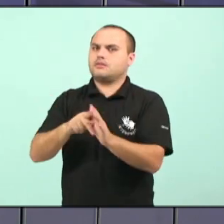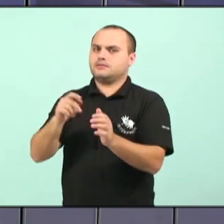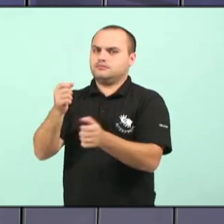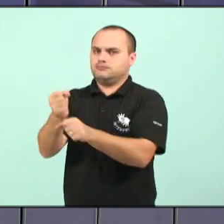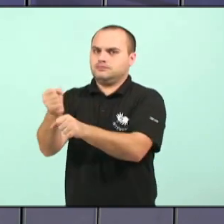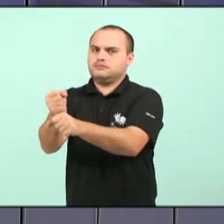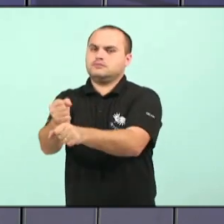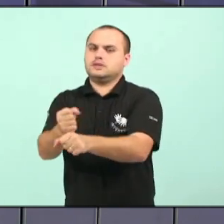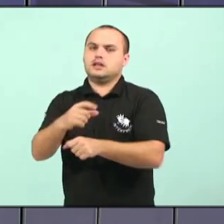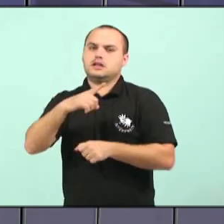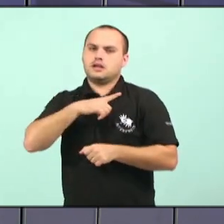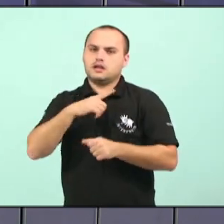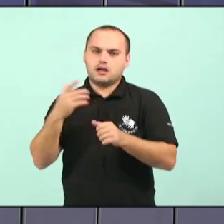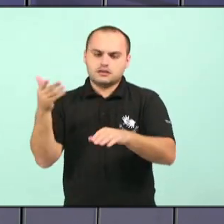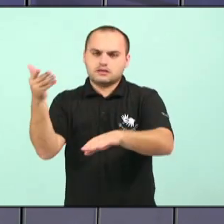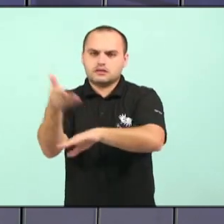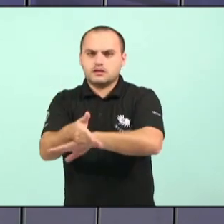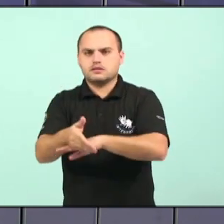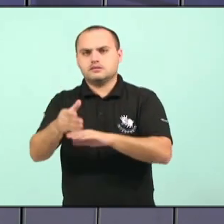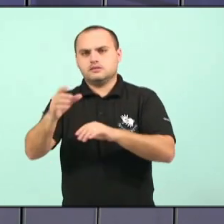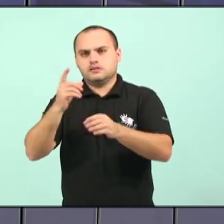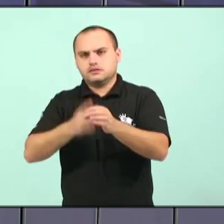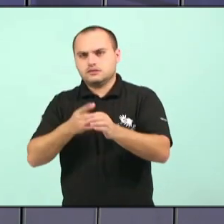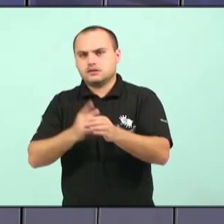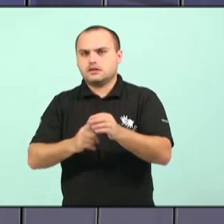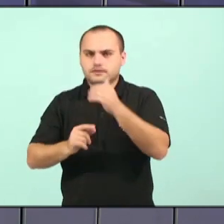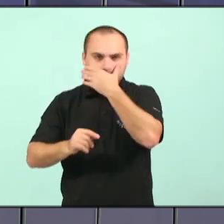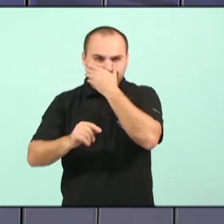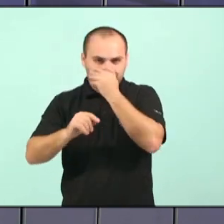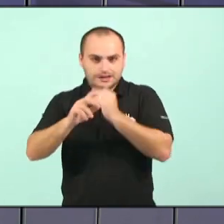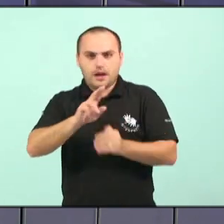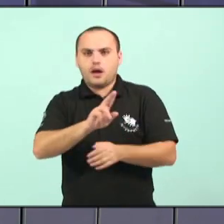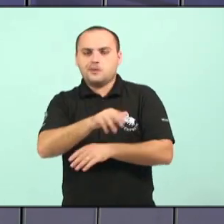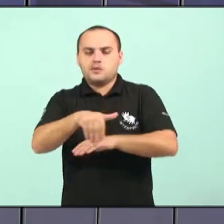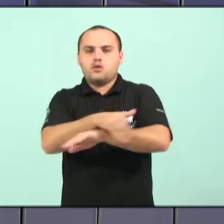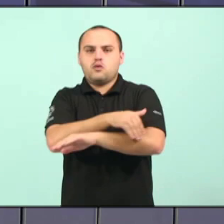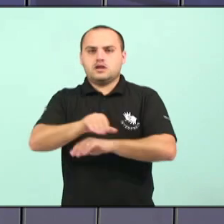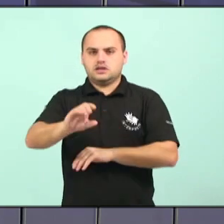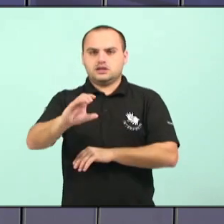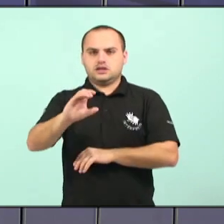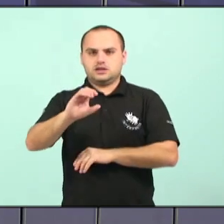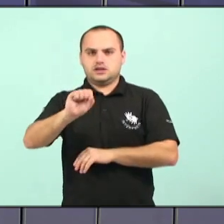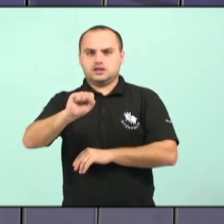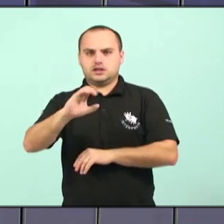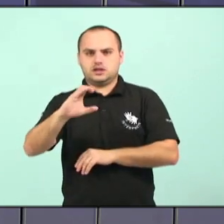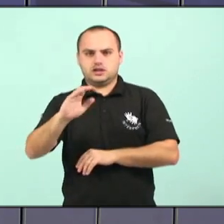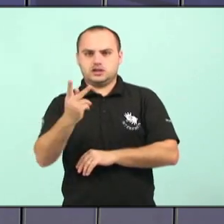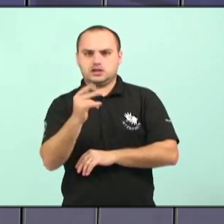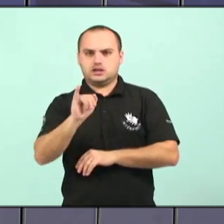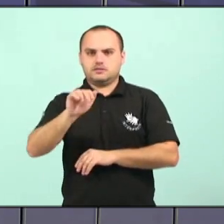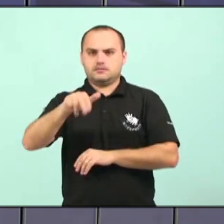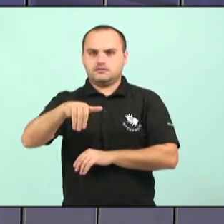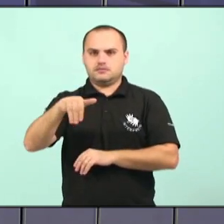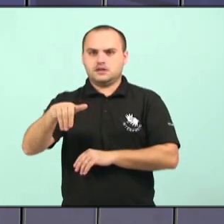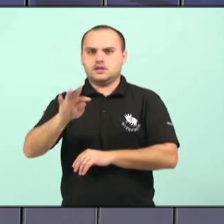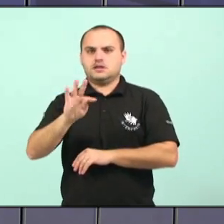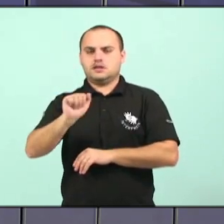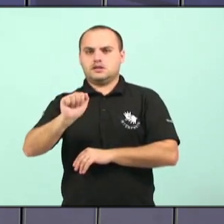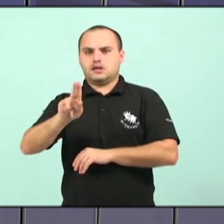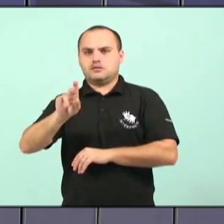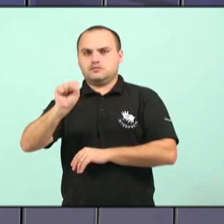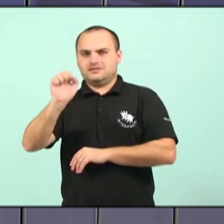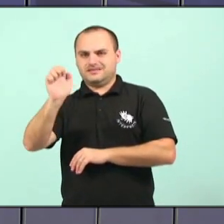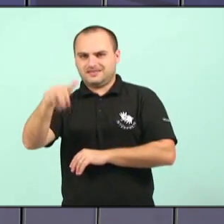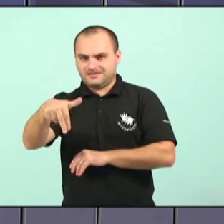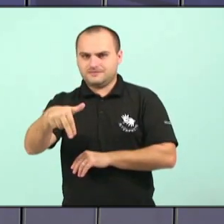as entradas da cidade, Reinaldo Schmidthausen, a famosa via portuária que ainda não saiu, elas deveriam ser contempladas e melhores atendidas. O